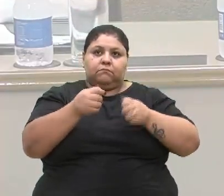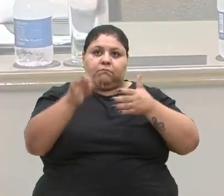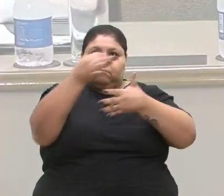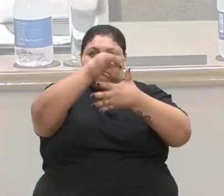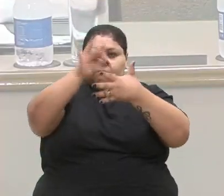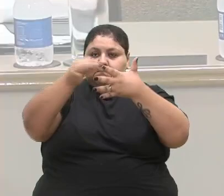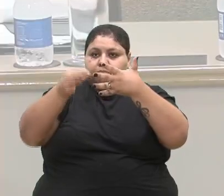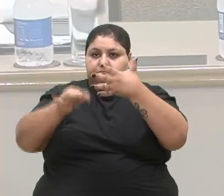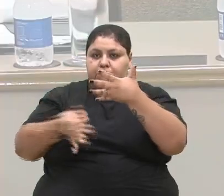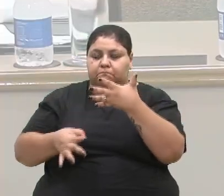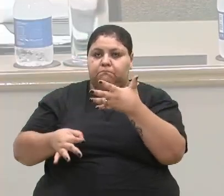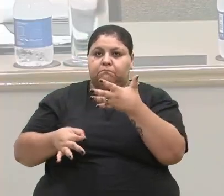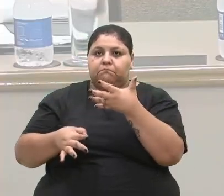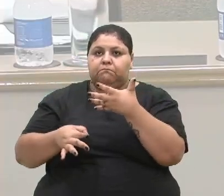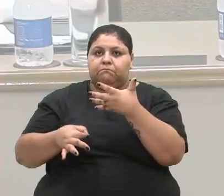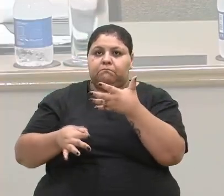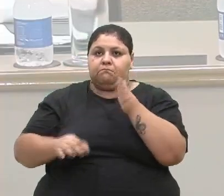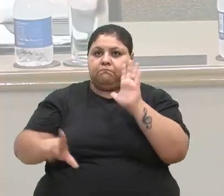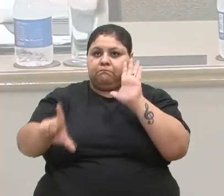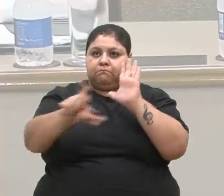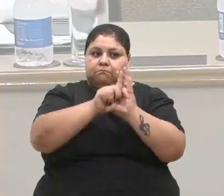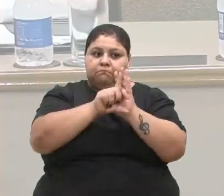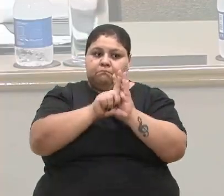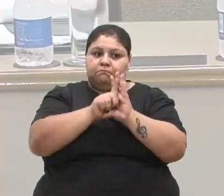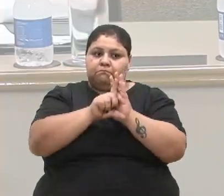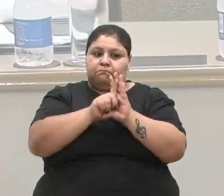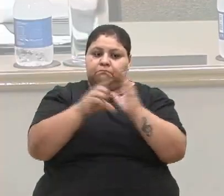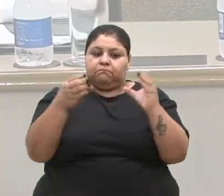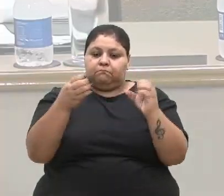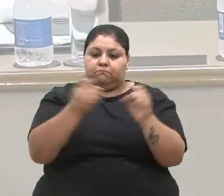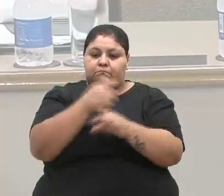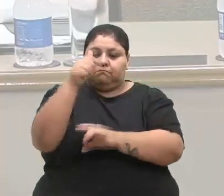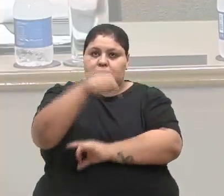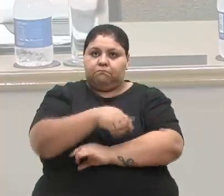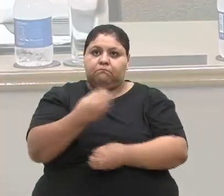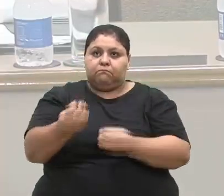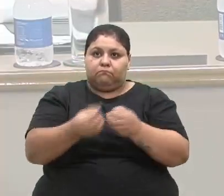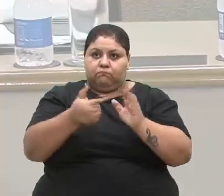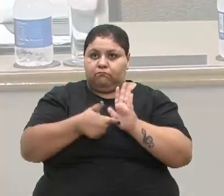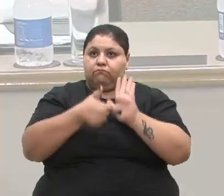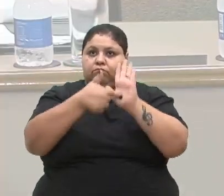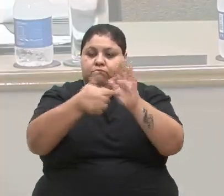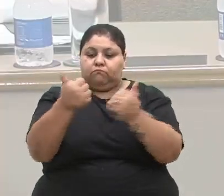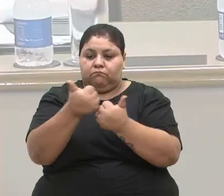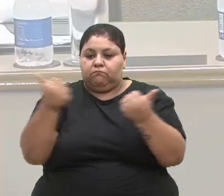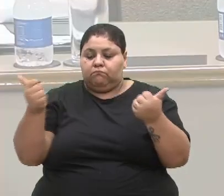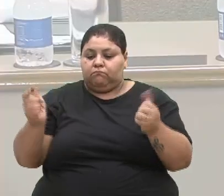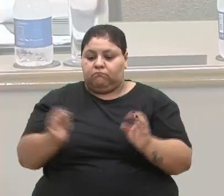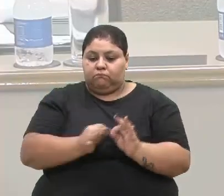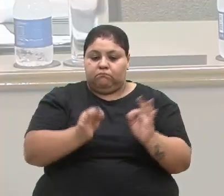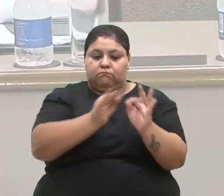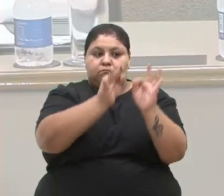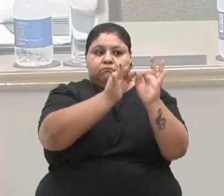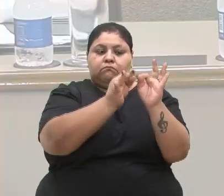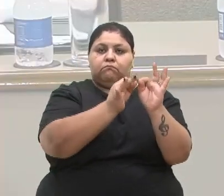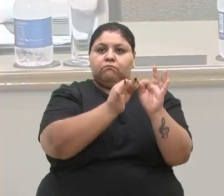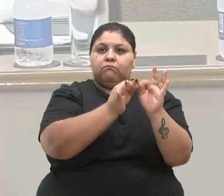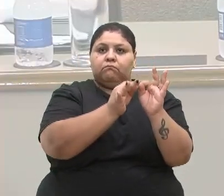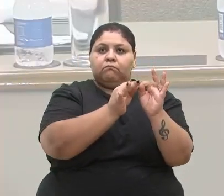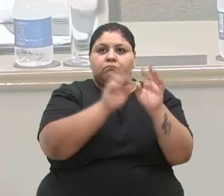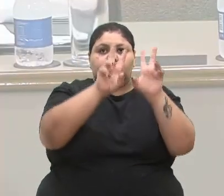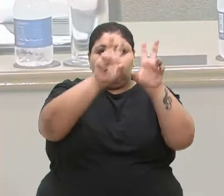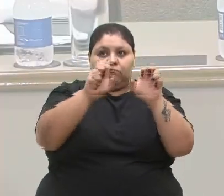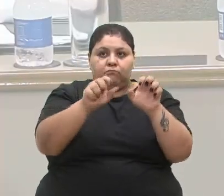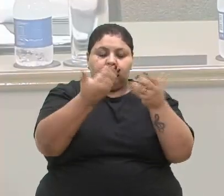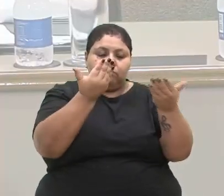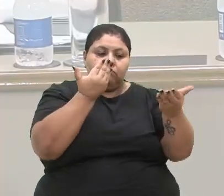dos requisitos previstos na legislação vigente. Conforme destacado pelo assessor técnico do seu parecer, a matéria em